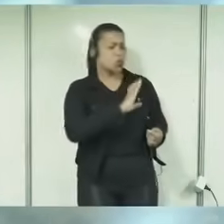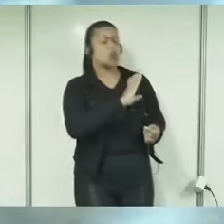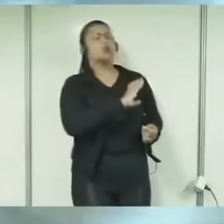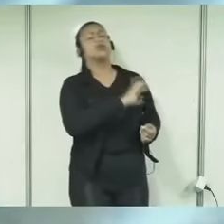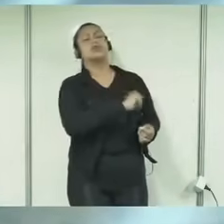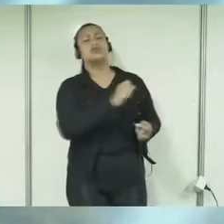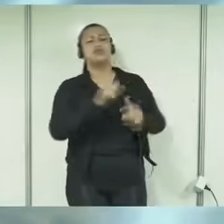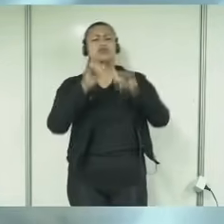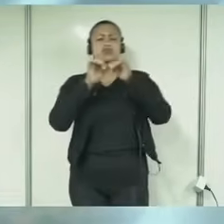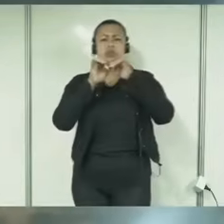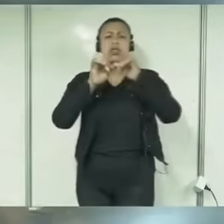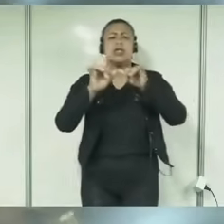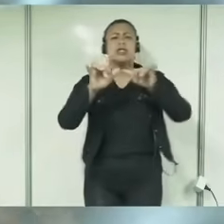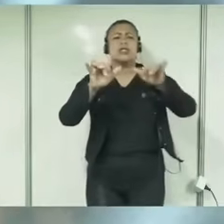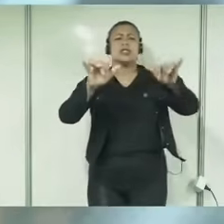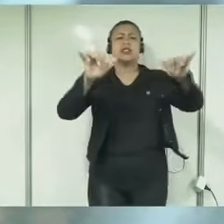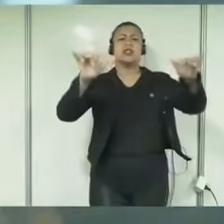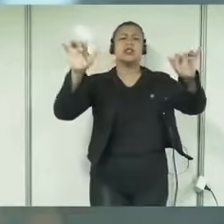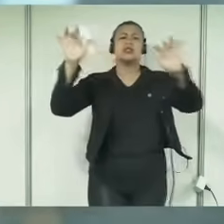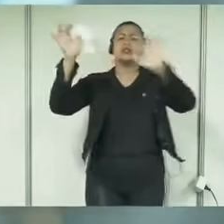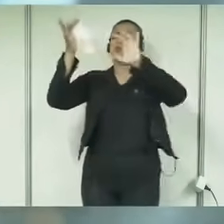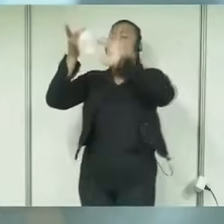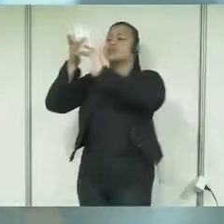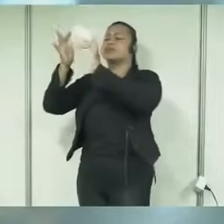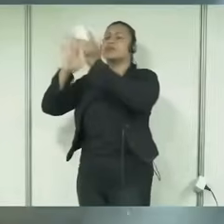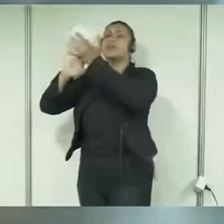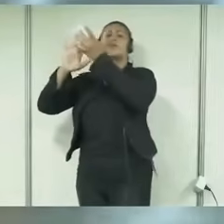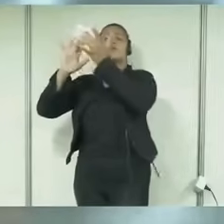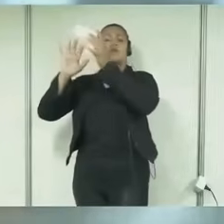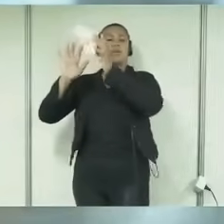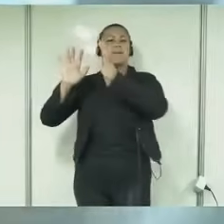proclamamos que Jesus de Nazaré,